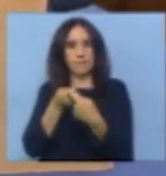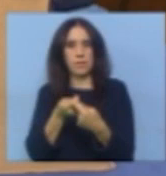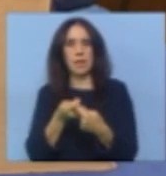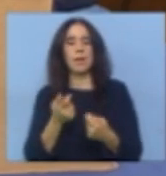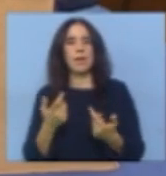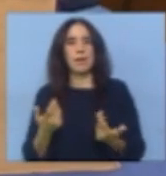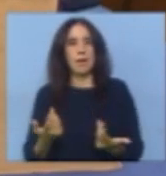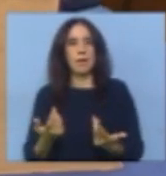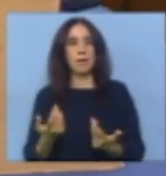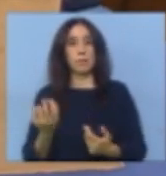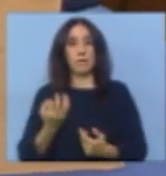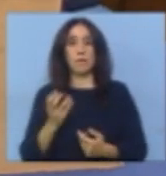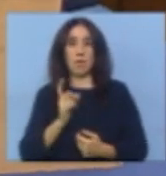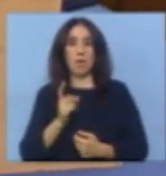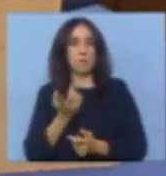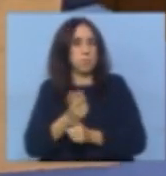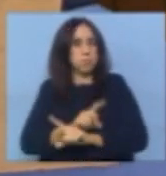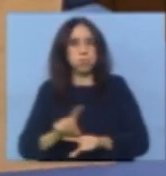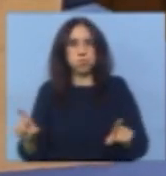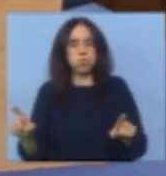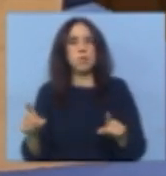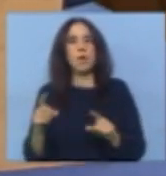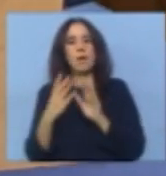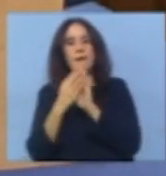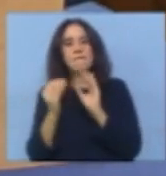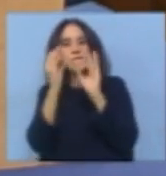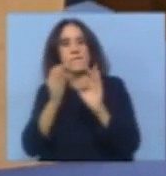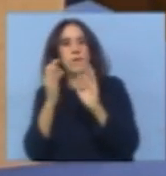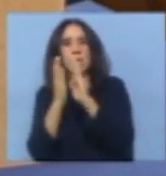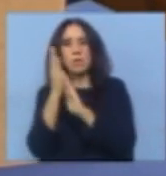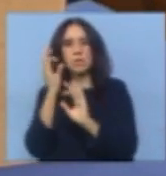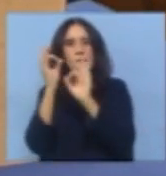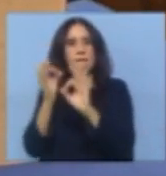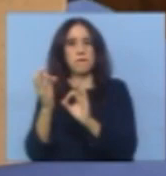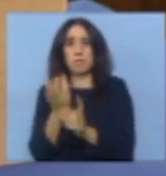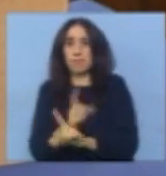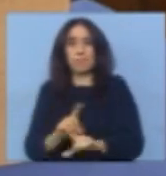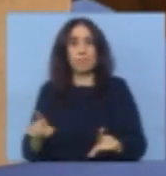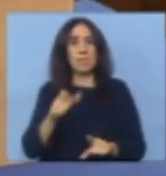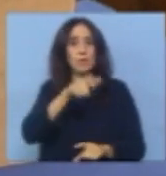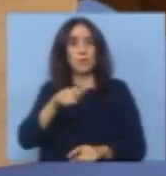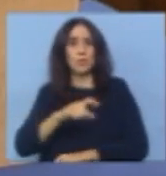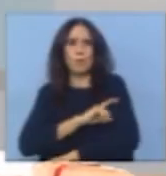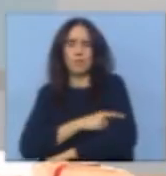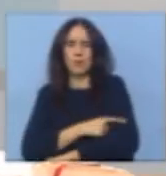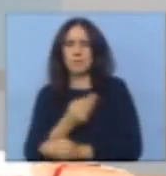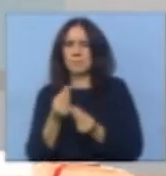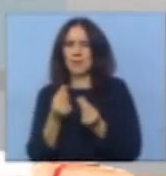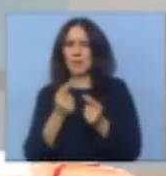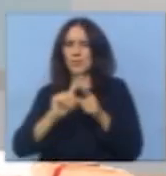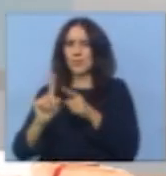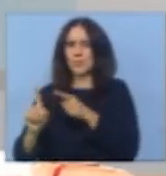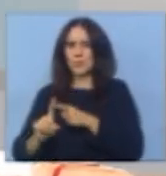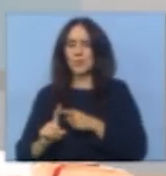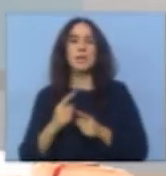aquilo que era, de facto, era e é proibida, a idolatria e o endeusamento que os poderosos de muitas maneiras,